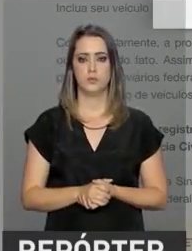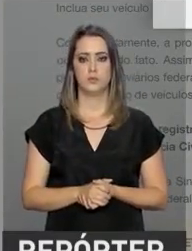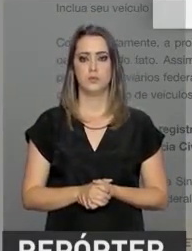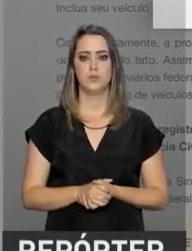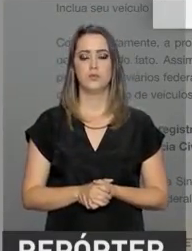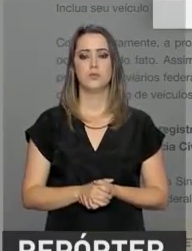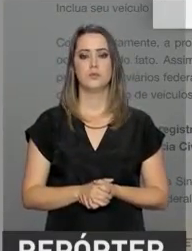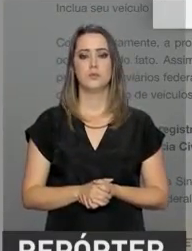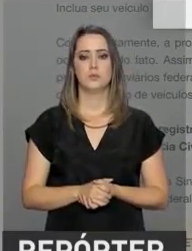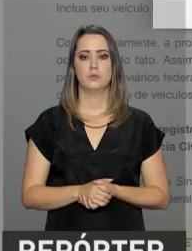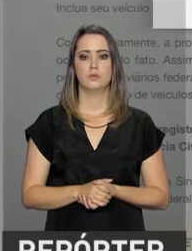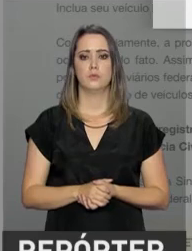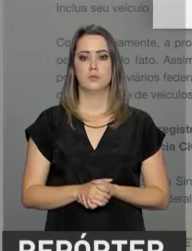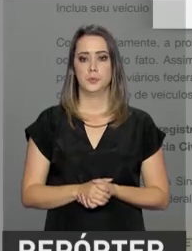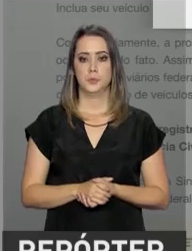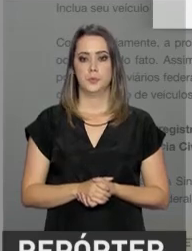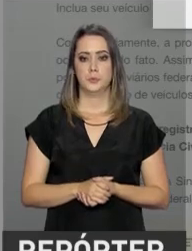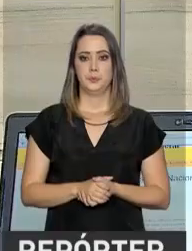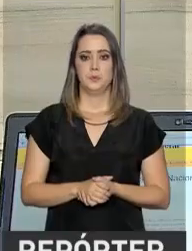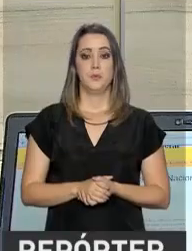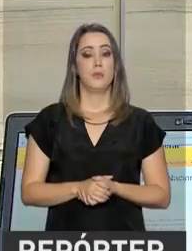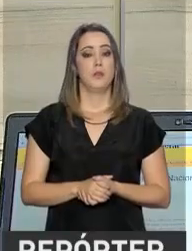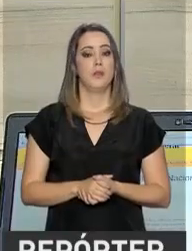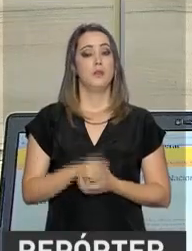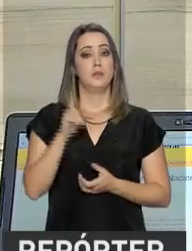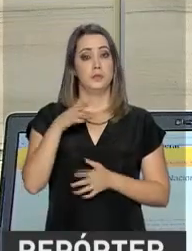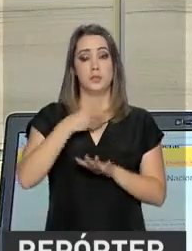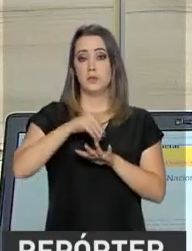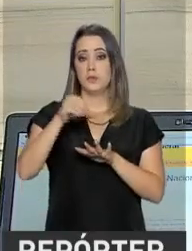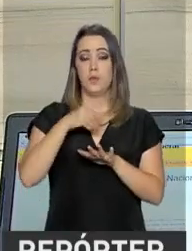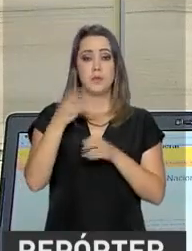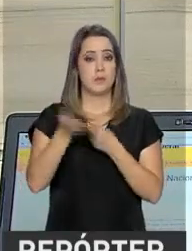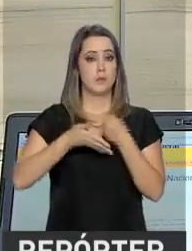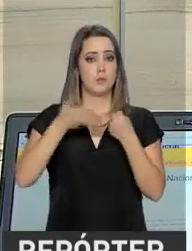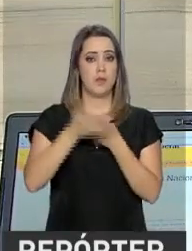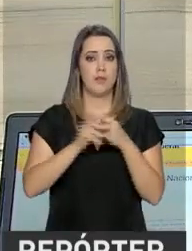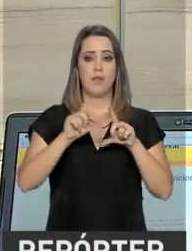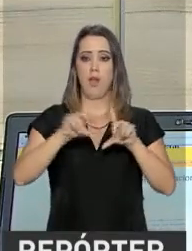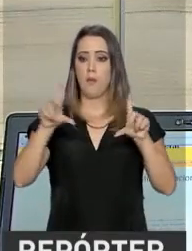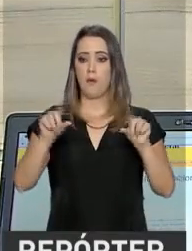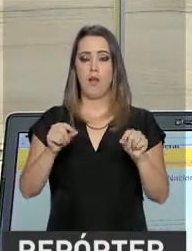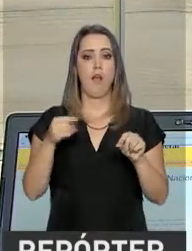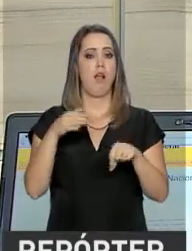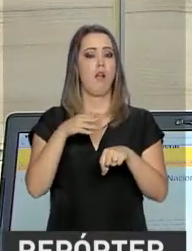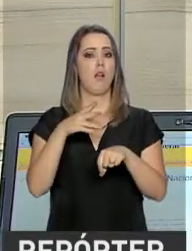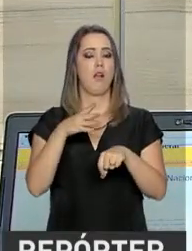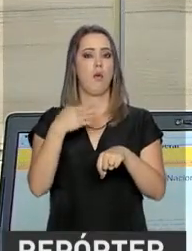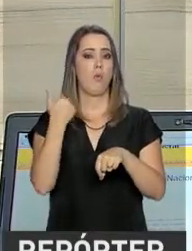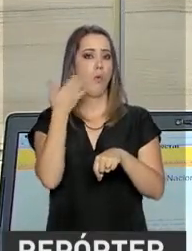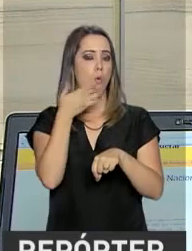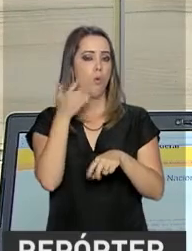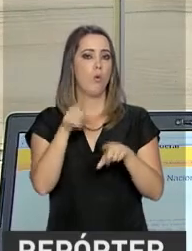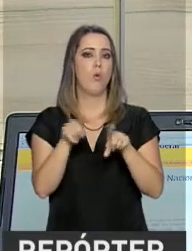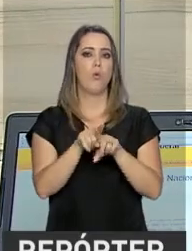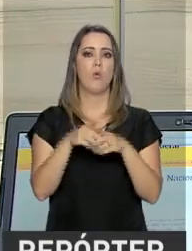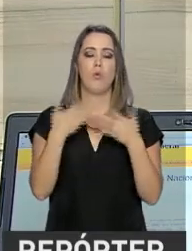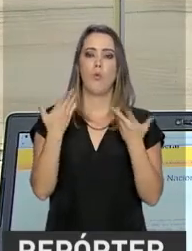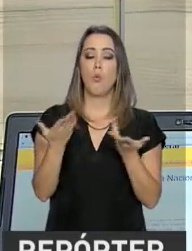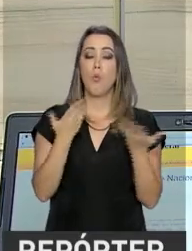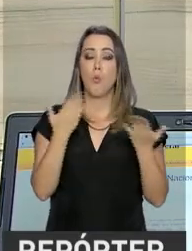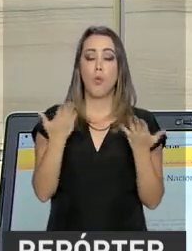www.pf.gov.br barra sinal são as informações básicas a placa cor o modelo do veículo os dados do